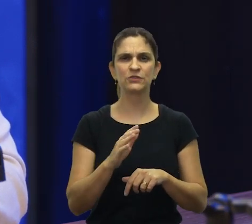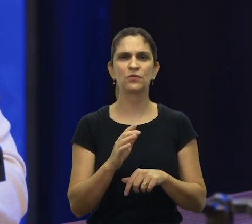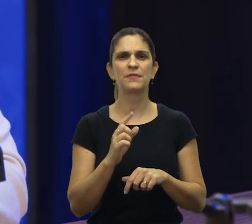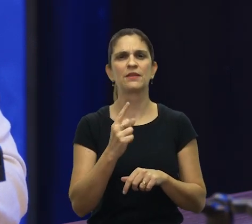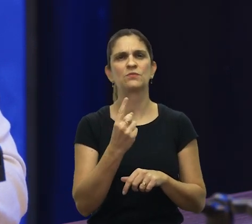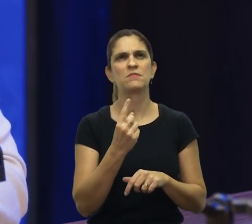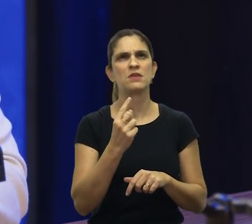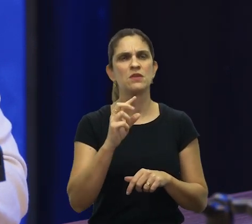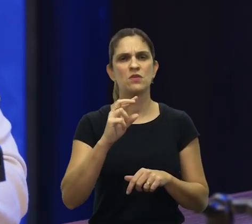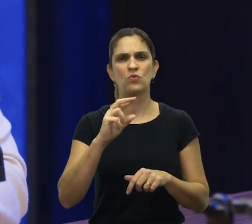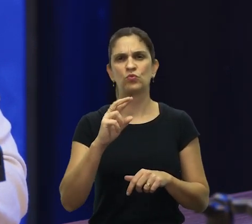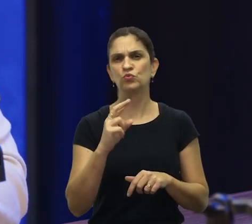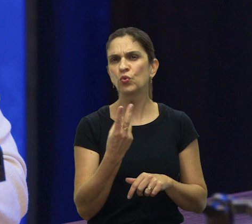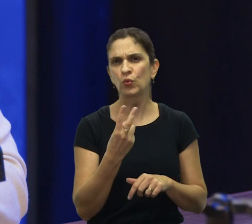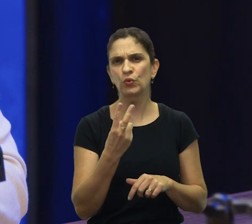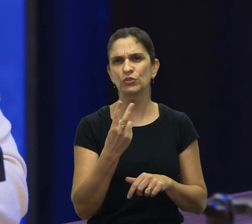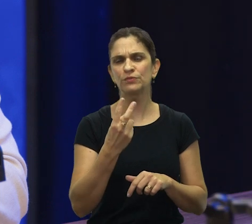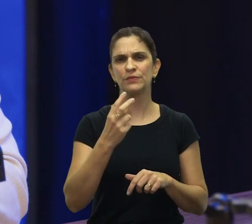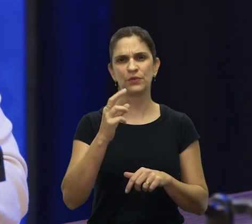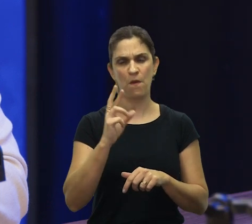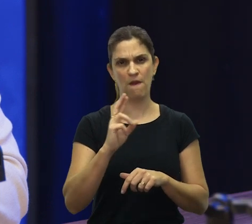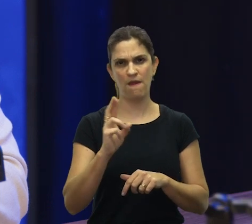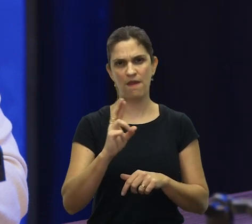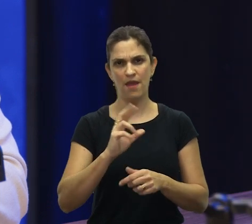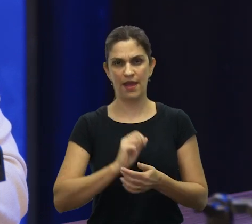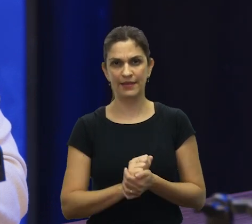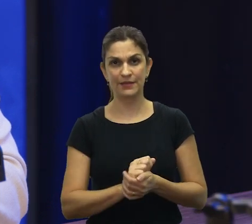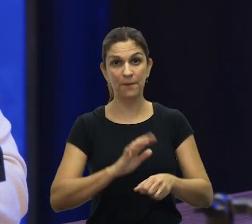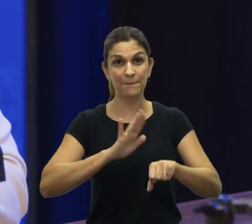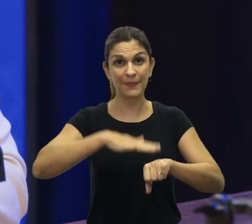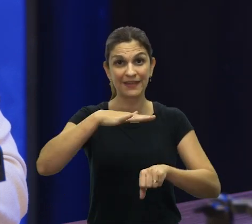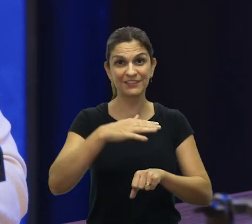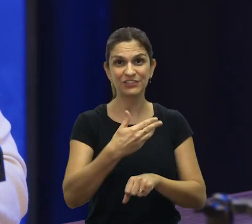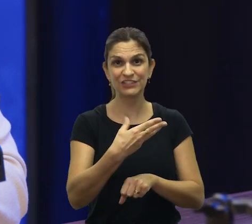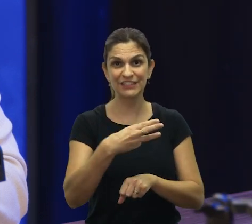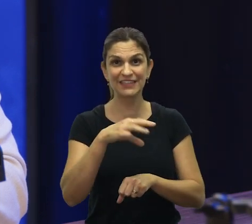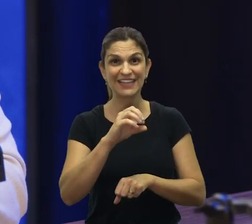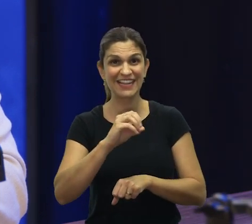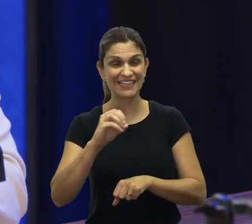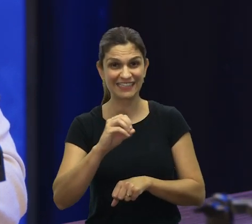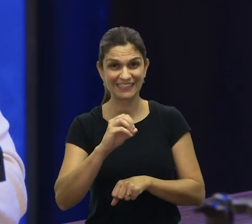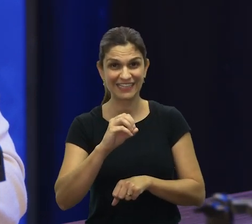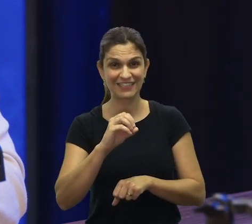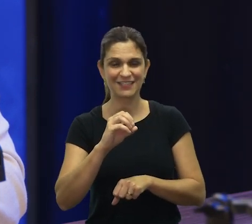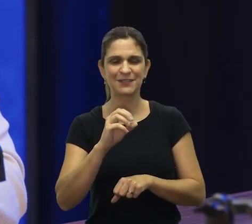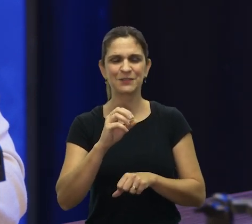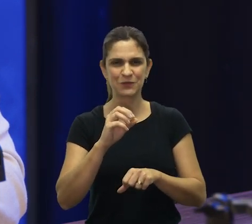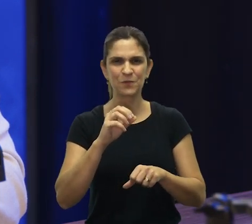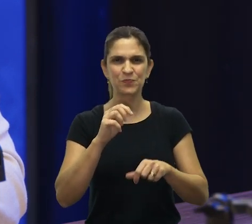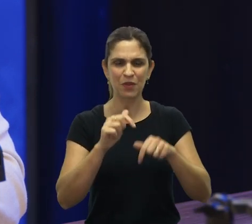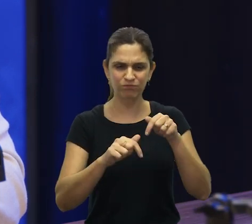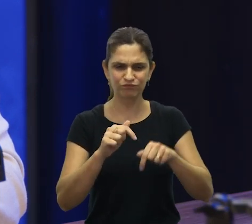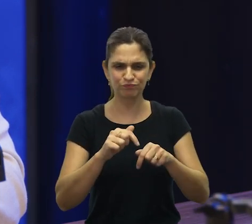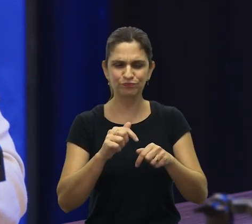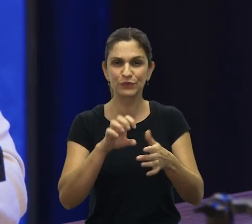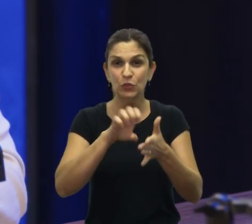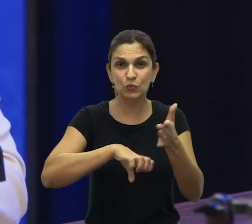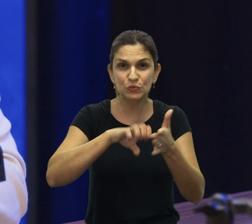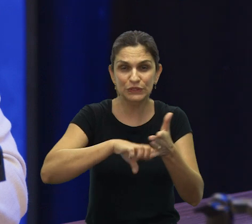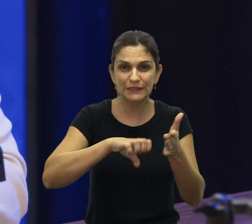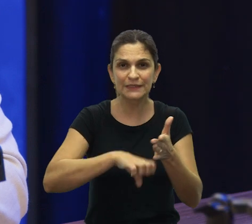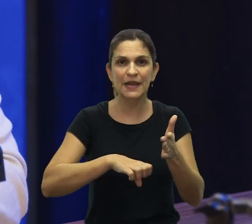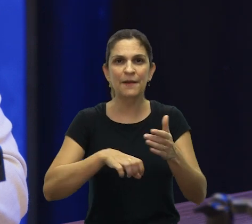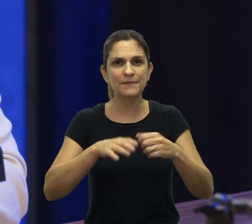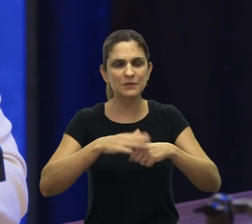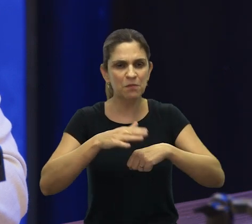R$2.000. Só na Casa Rosa a gente fez mais de 1.300 biópsias. Então, se a gente transformar isso em recurso, 10